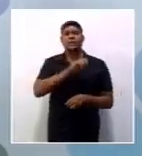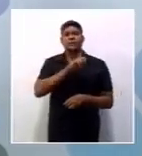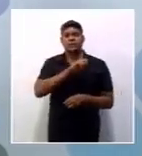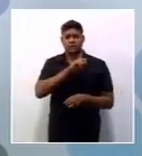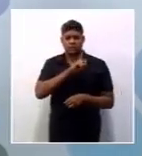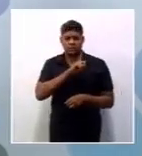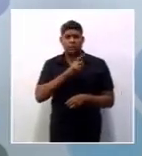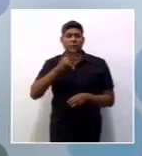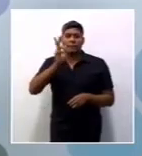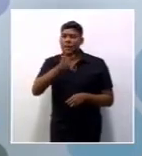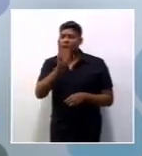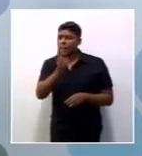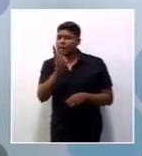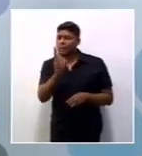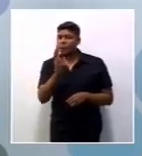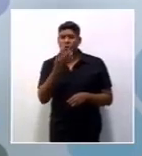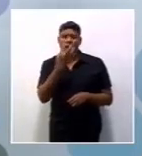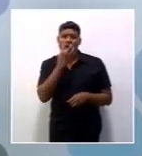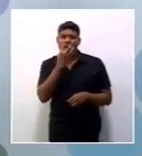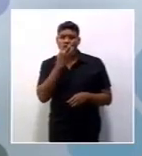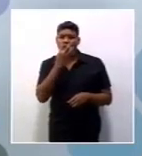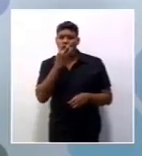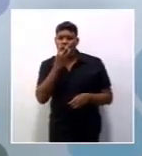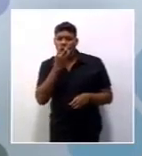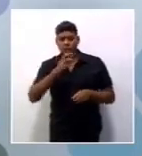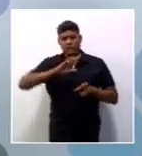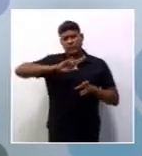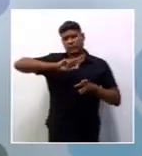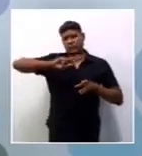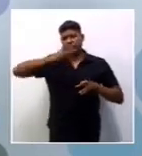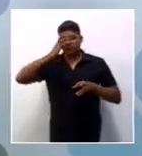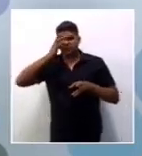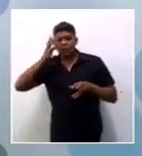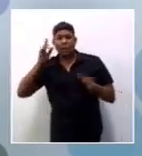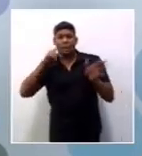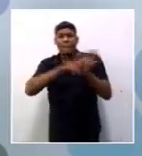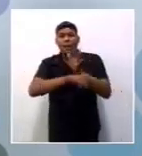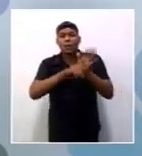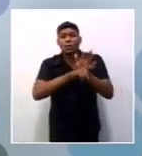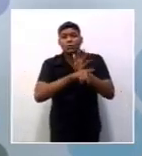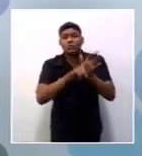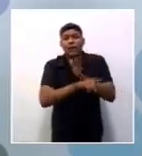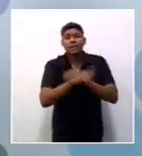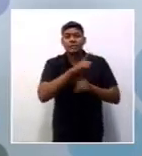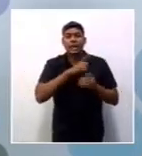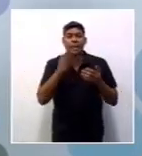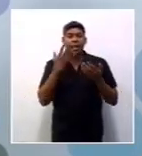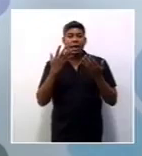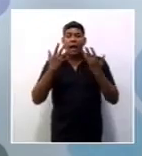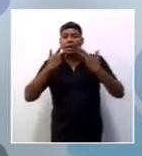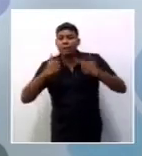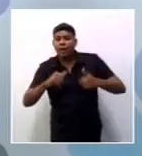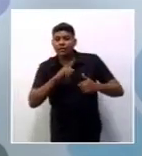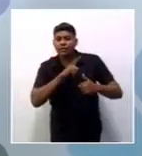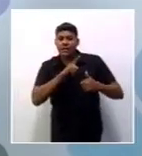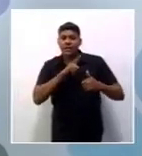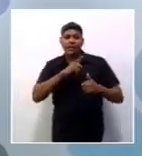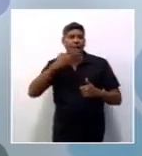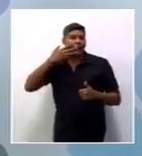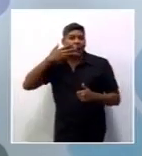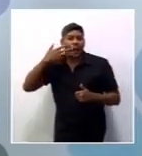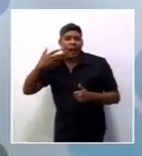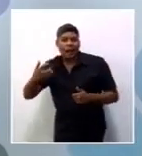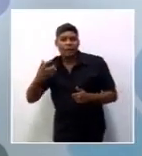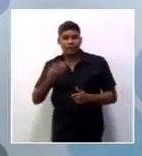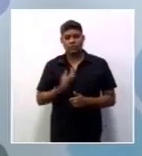Da mesma maneira, os cachorros. E aí isso levou muitas pessoas a se questionarem, né, que terem animais domésticos, falar, meu Deus, eu tô com meu gato em casa, tô com meu cachorro